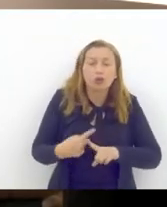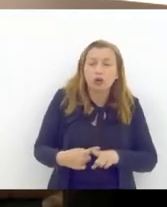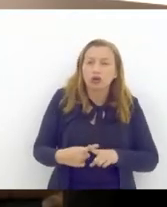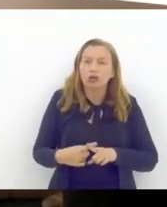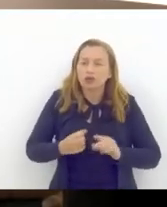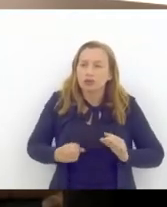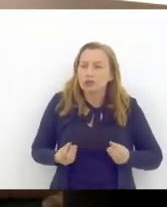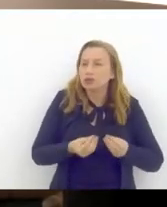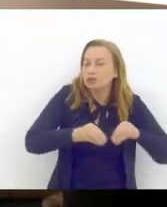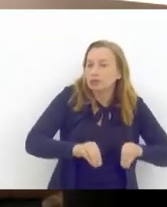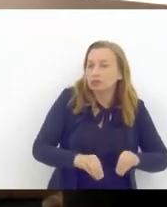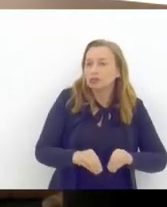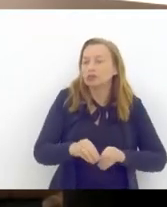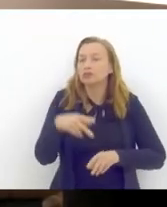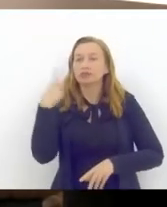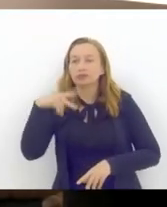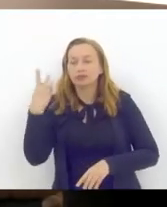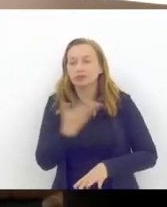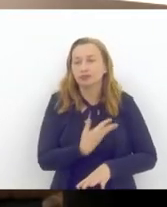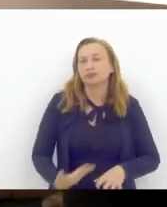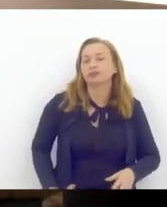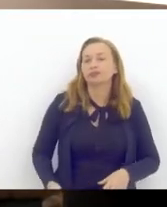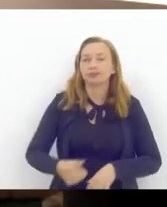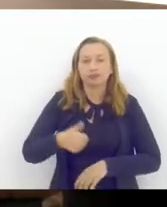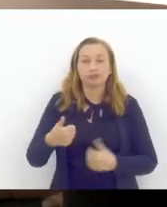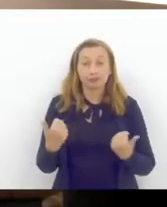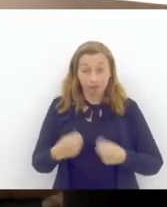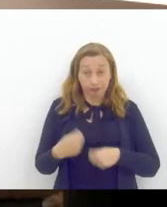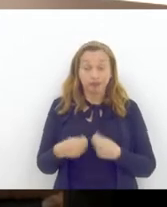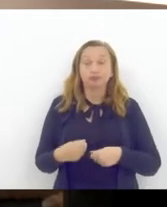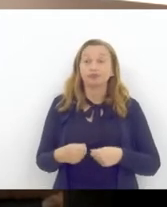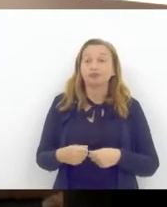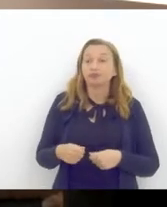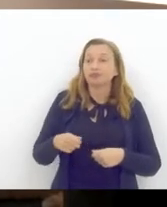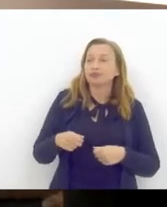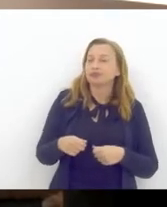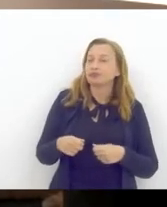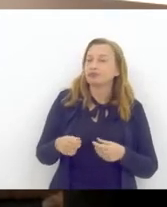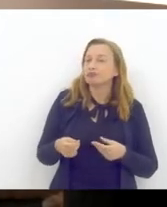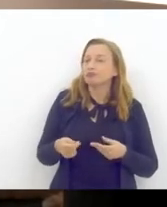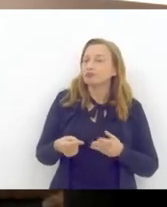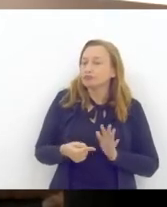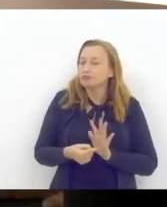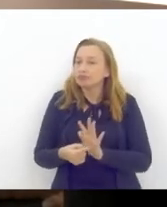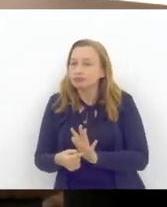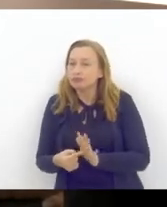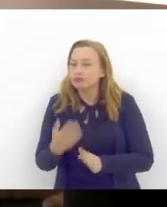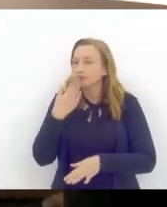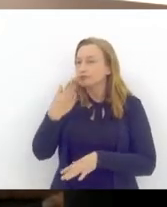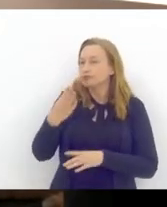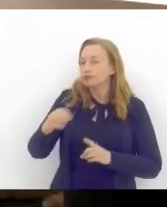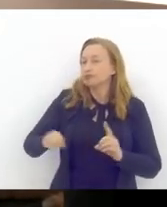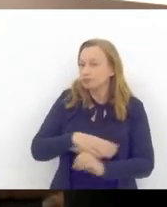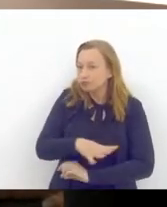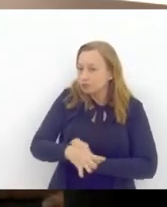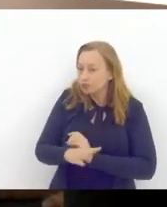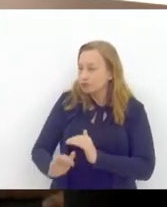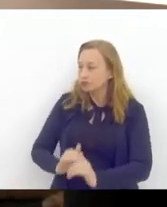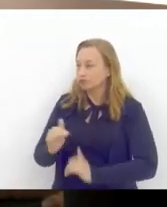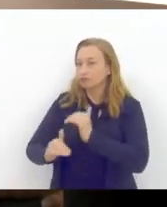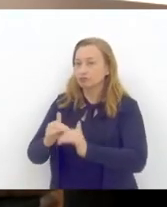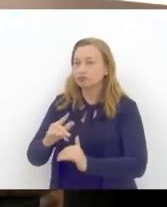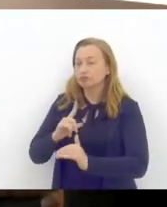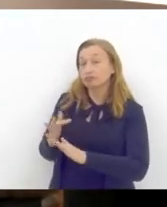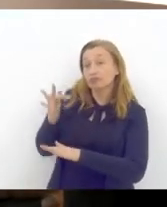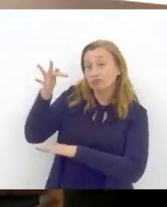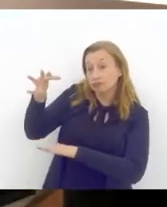impacta uma política pública de primeira necessidade e que vai dizer sobre o tipo de sociedade, o progresso social que a gente vai ter no